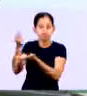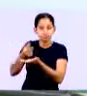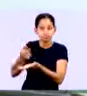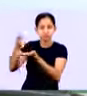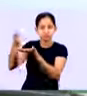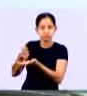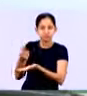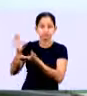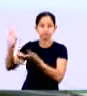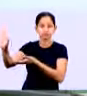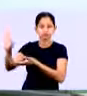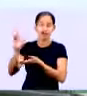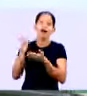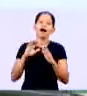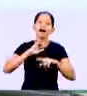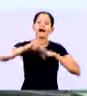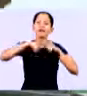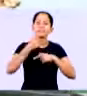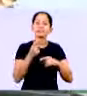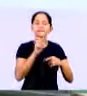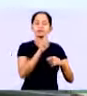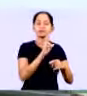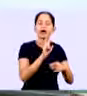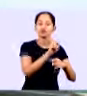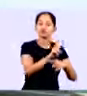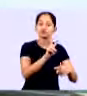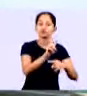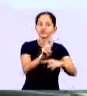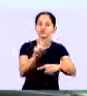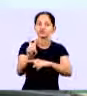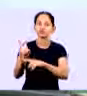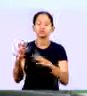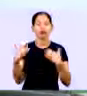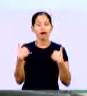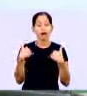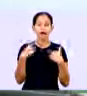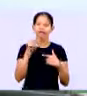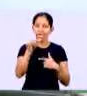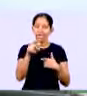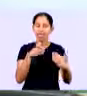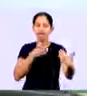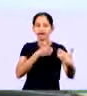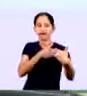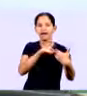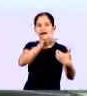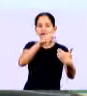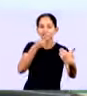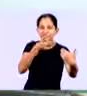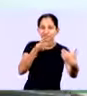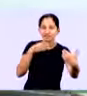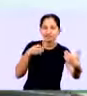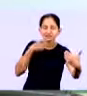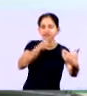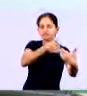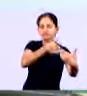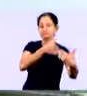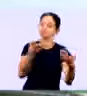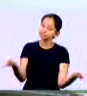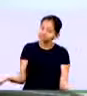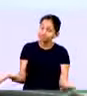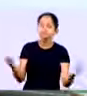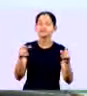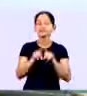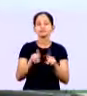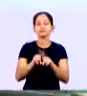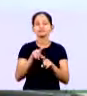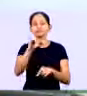tantos atendimentos. Esses atendimentos que eu vou realizar seriam minhas vendas. Então, eu vou planejar toda a minha estrutura para fazer aqueles atendimentos. Se